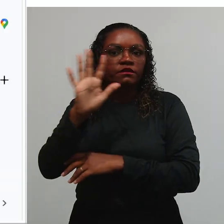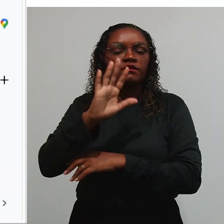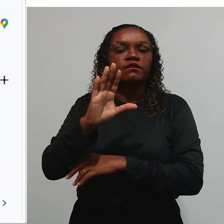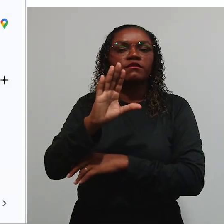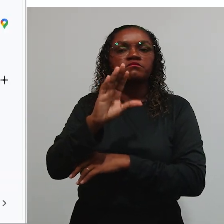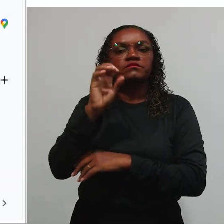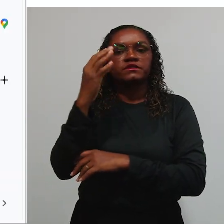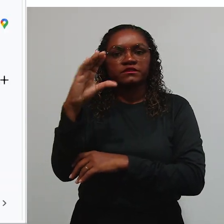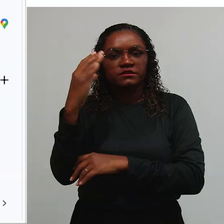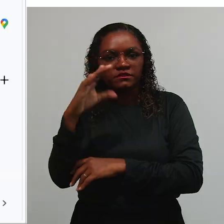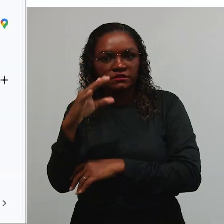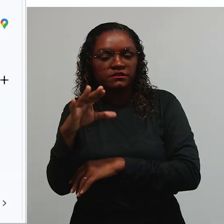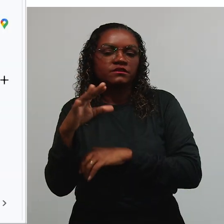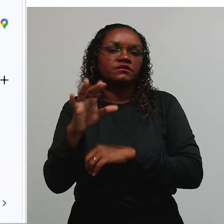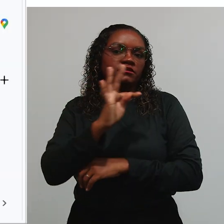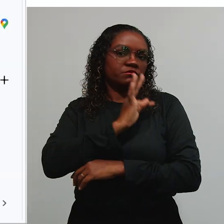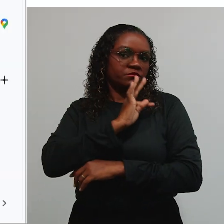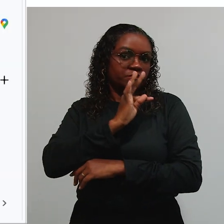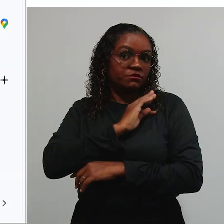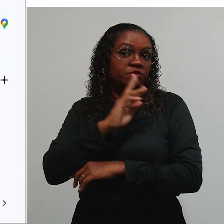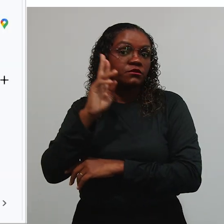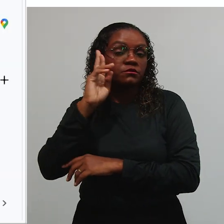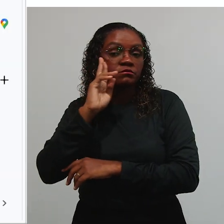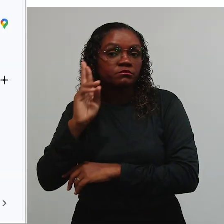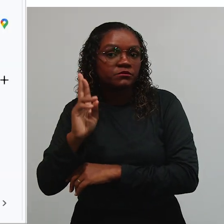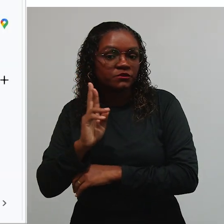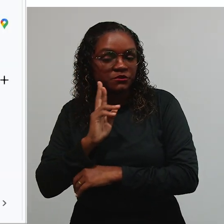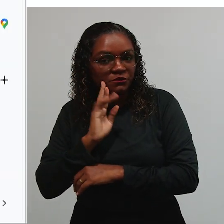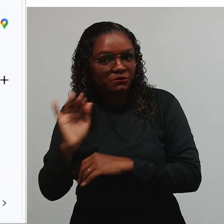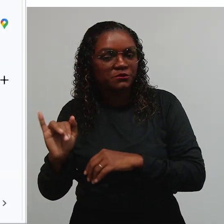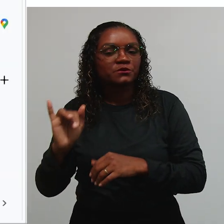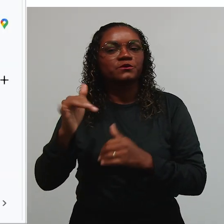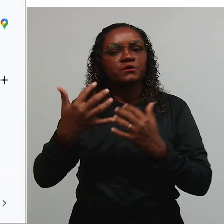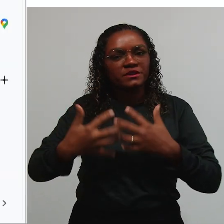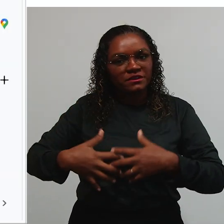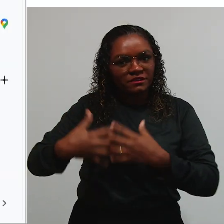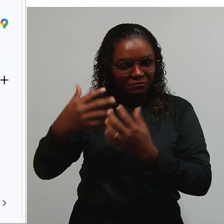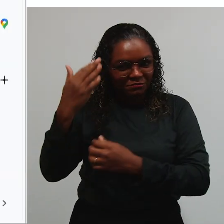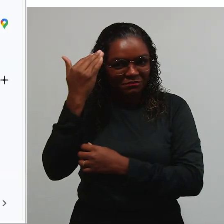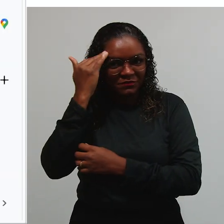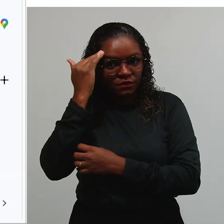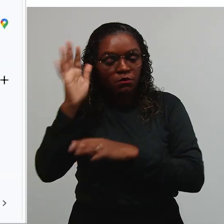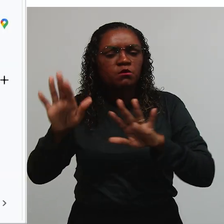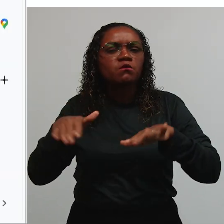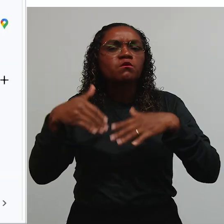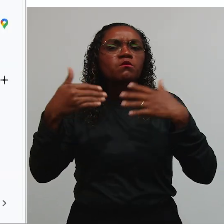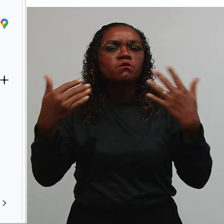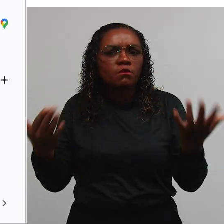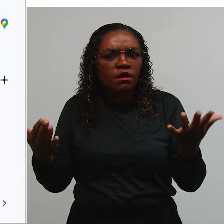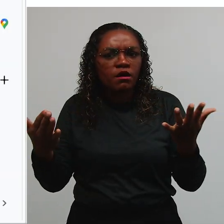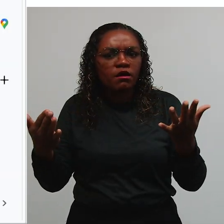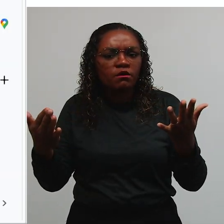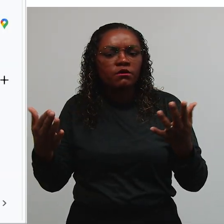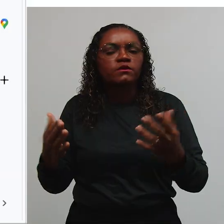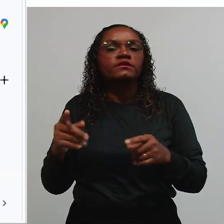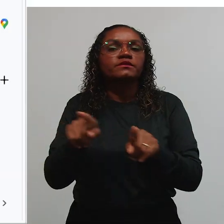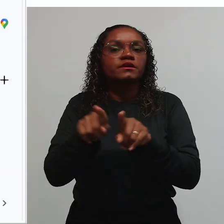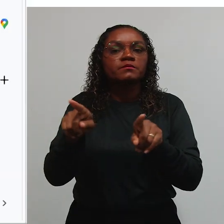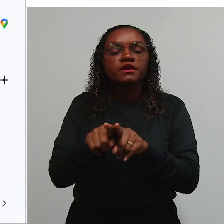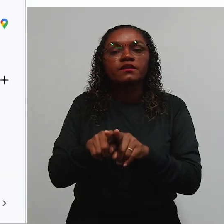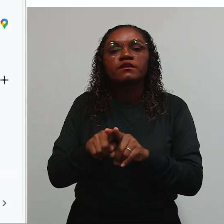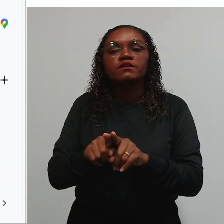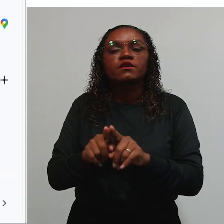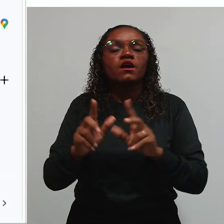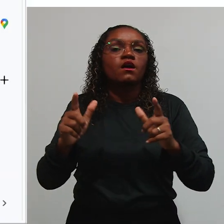e Tecnologia de Rondônia, o IFRO, Campus Porto Velho, Zona Norte. Aí qual que vai ser o referencial teórico? Está